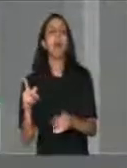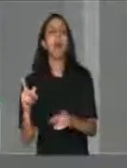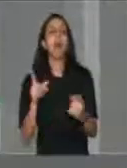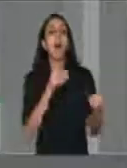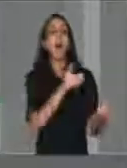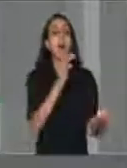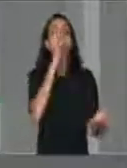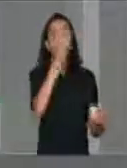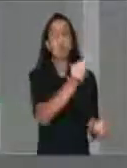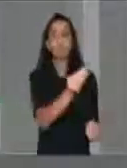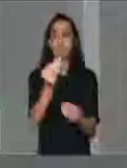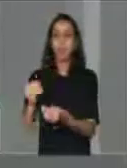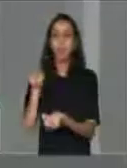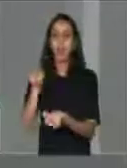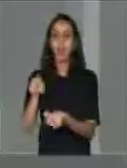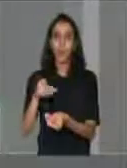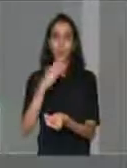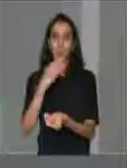recebeu uma rosa,